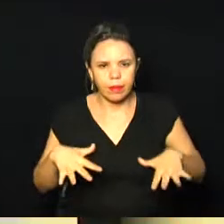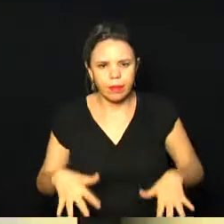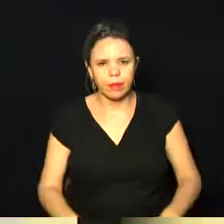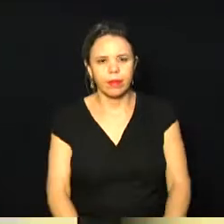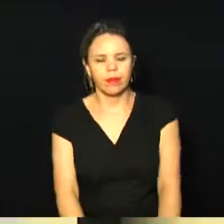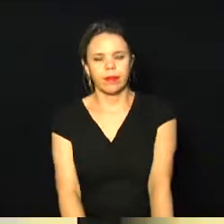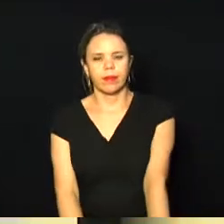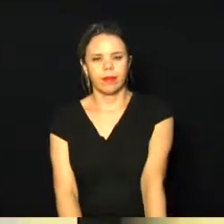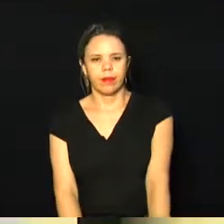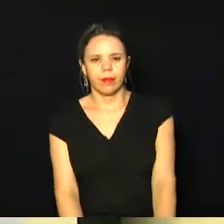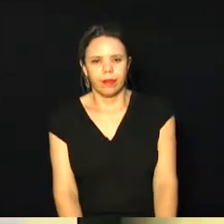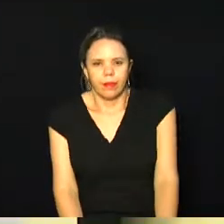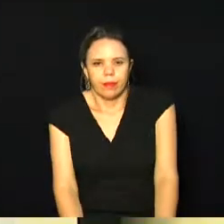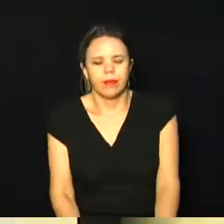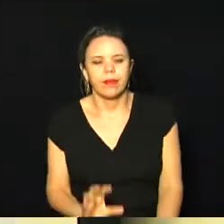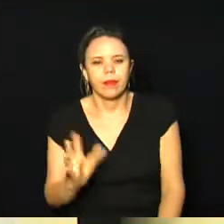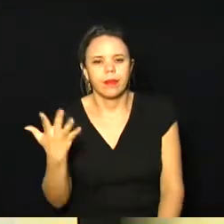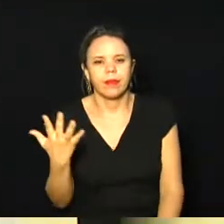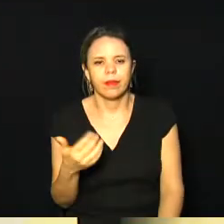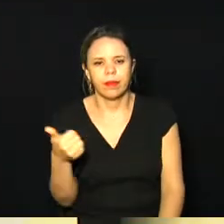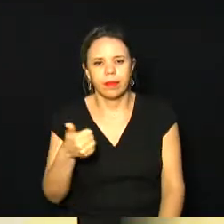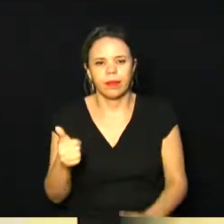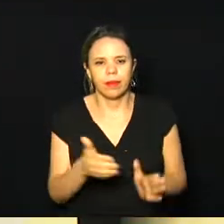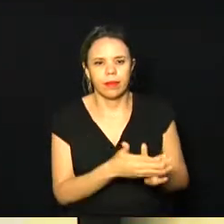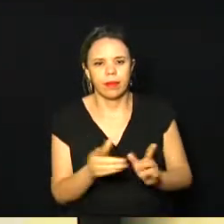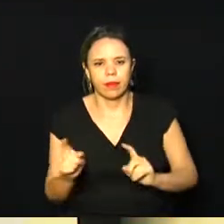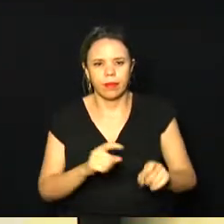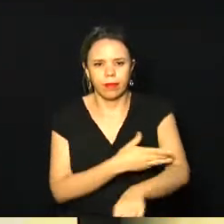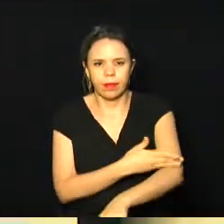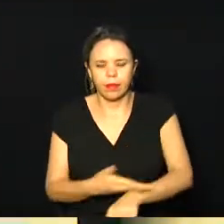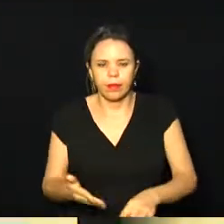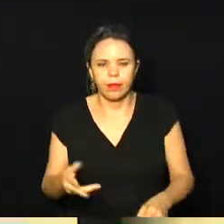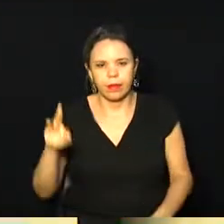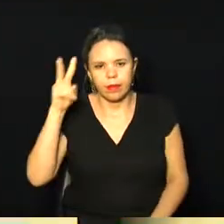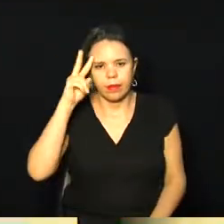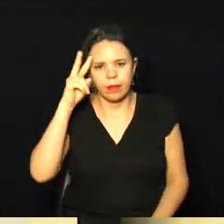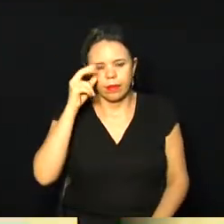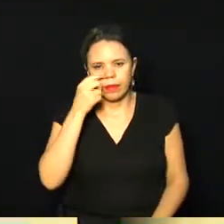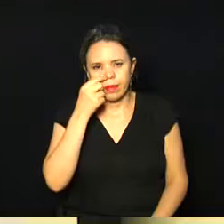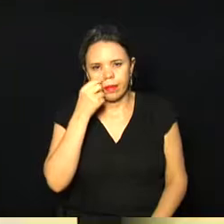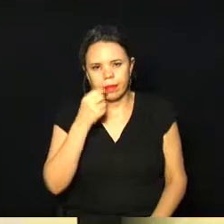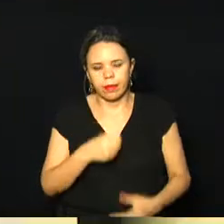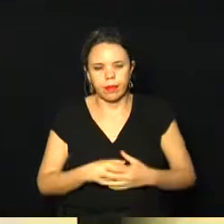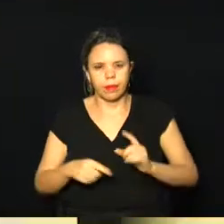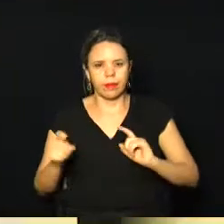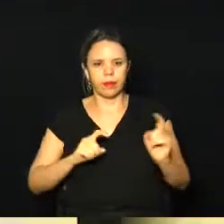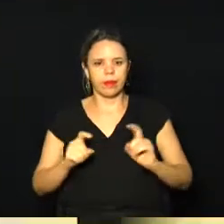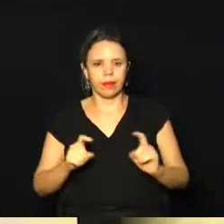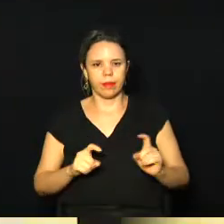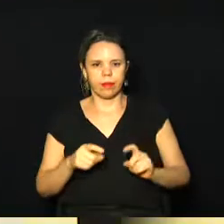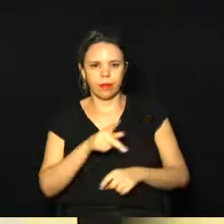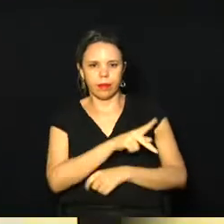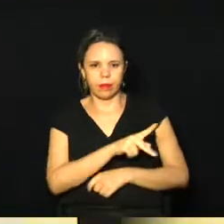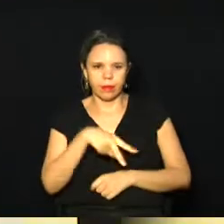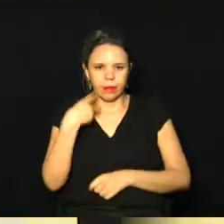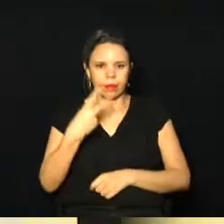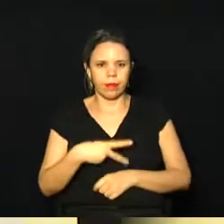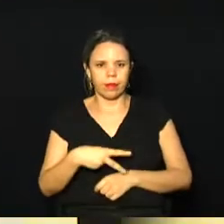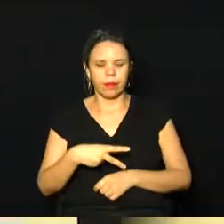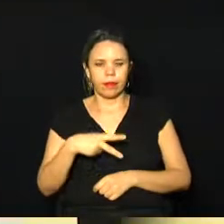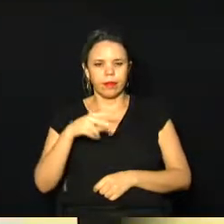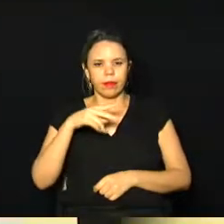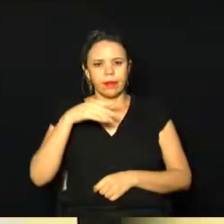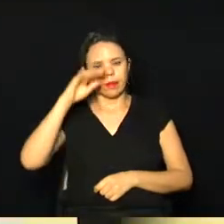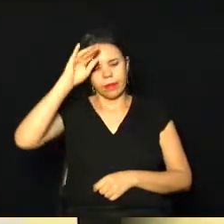de Campinas, onde vai acontecer a primeira parte da reunião ordinária desta segunda-feira. Essa reunião aqui vai ser presidida pelo vereador Marcelo